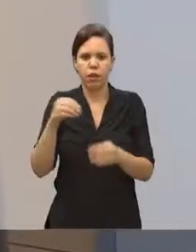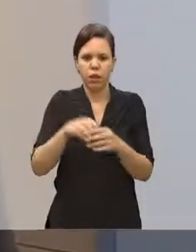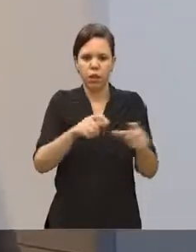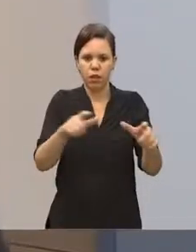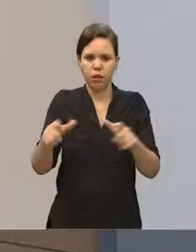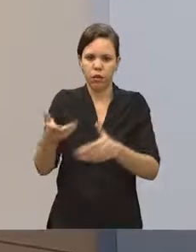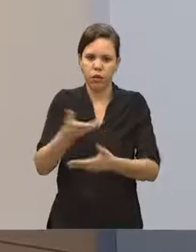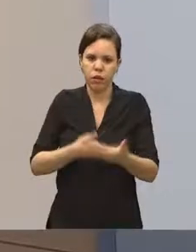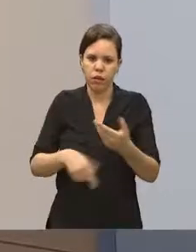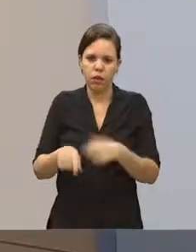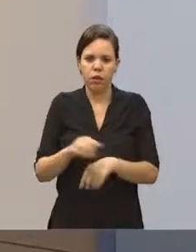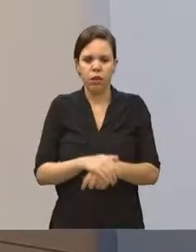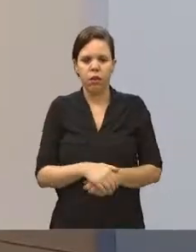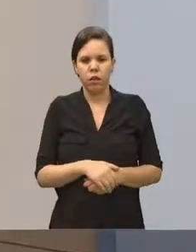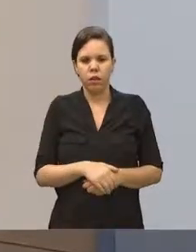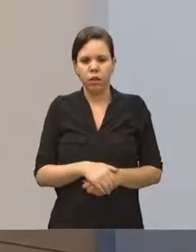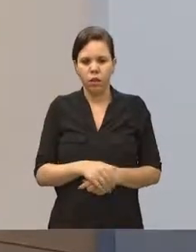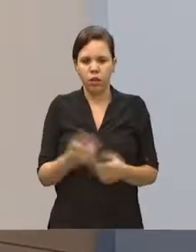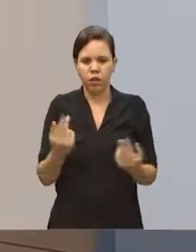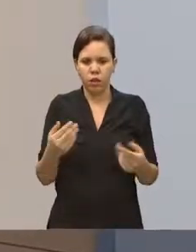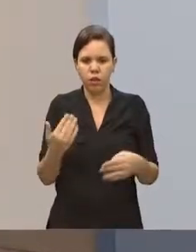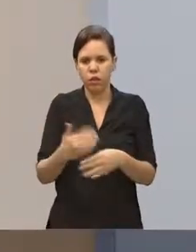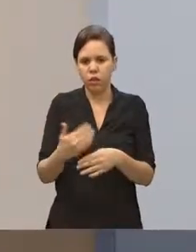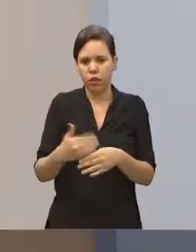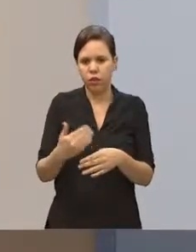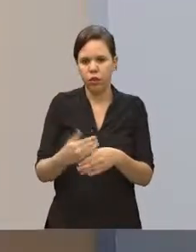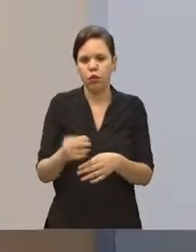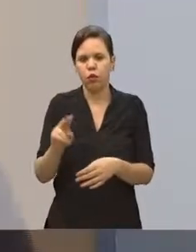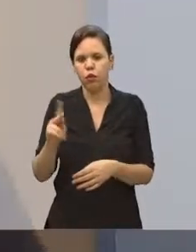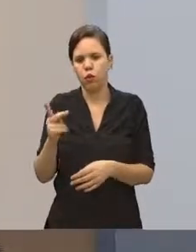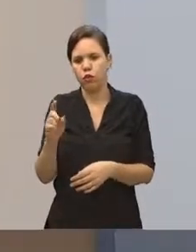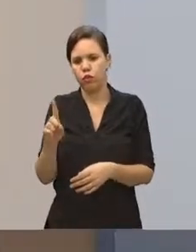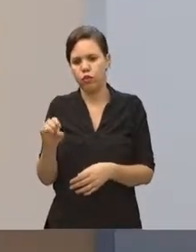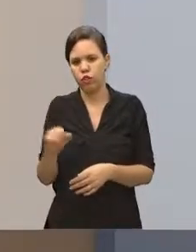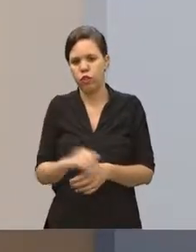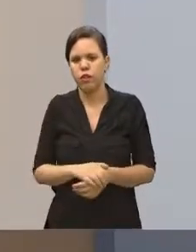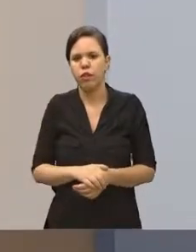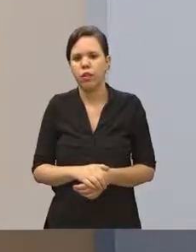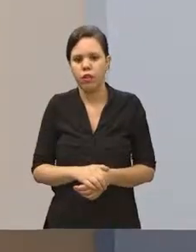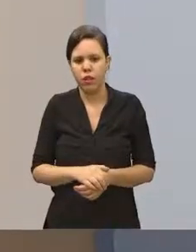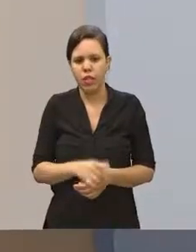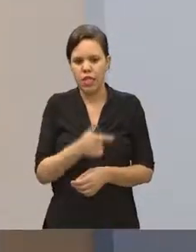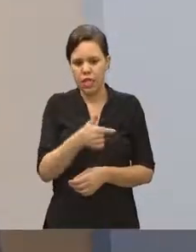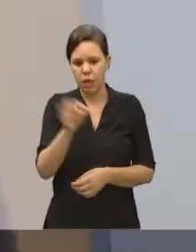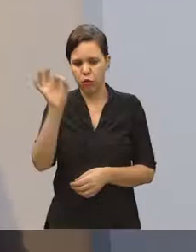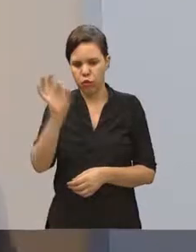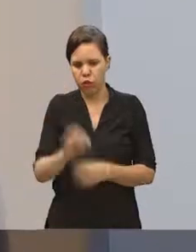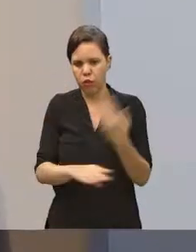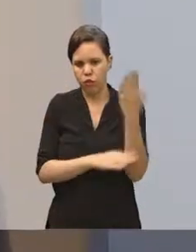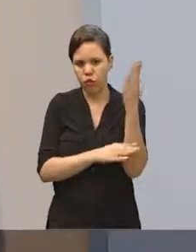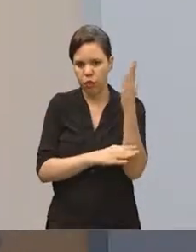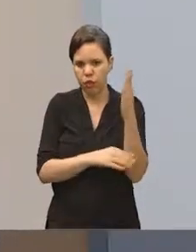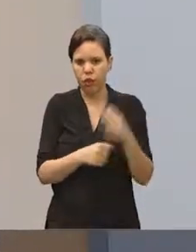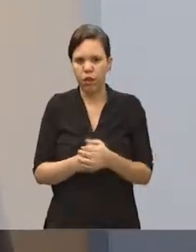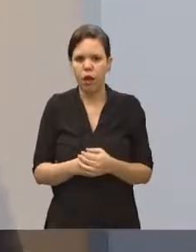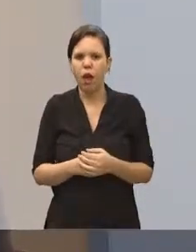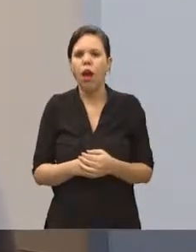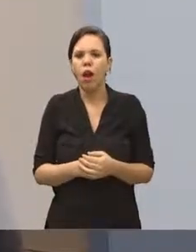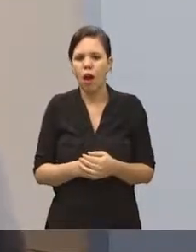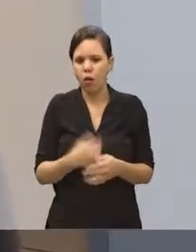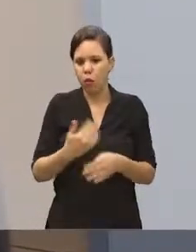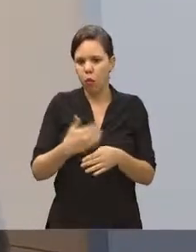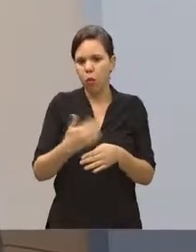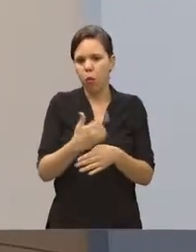gente optou pelo método construtivo de wood frame, que é um método construtivo 100% de madeira. Então é uma construção seca, a gente